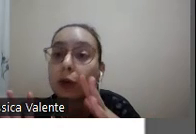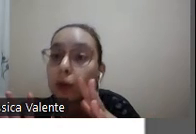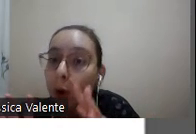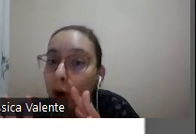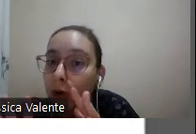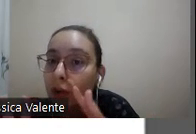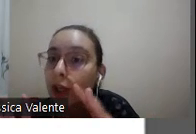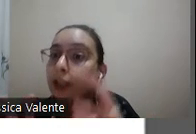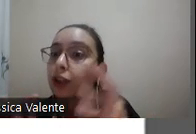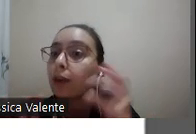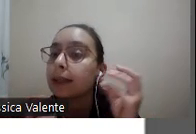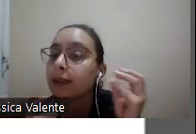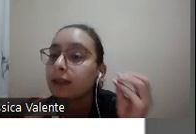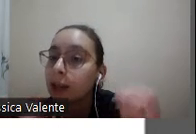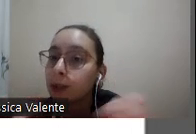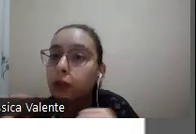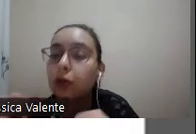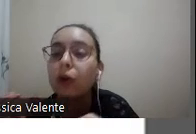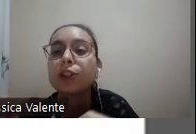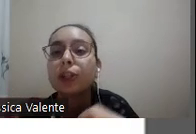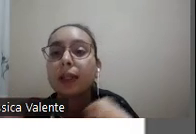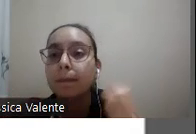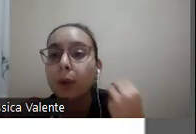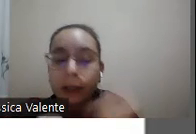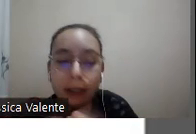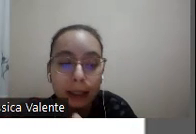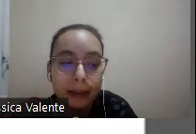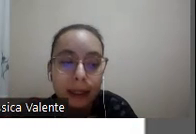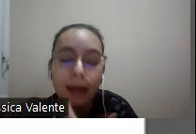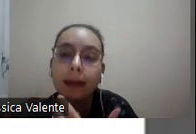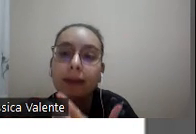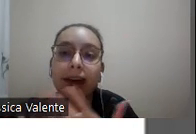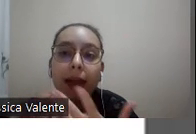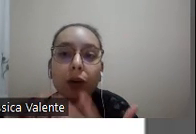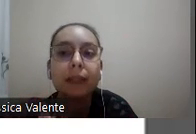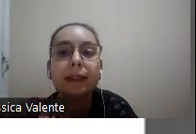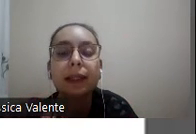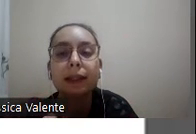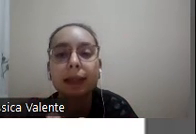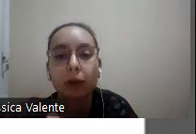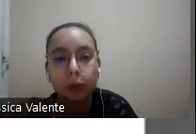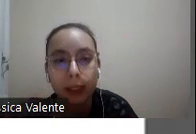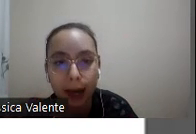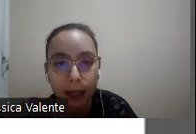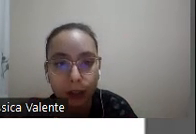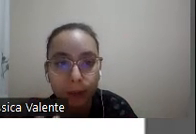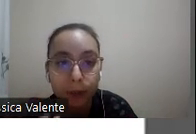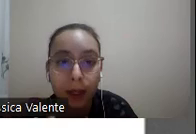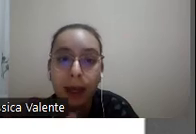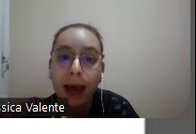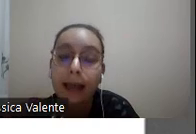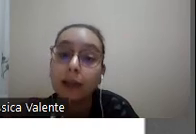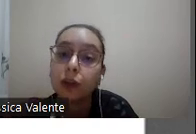porque aos poucos a gente começa a ver as pessoas dando a importância e valorizando essa